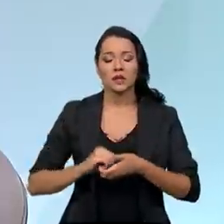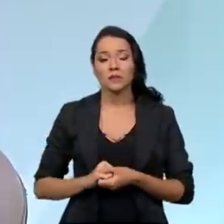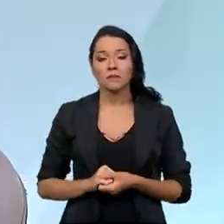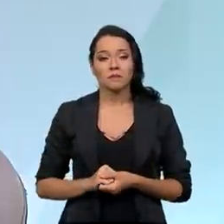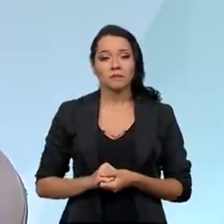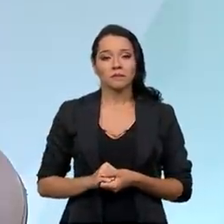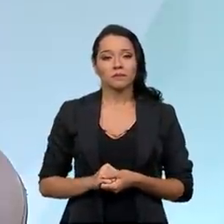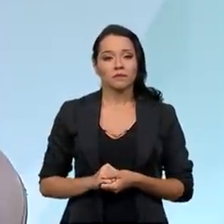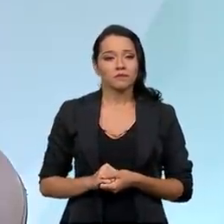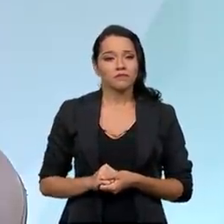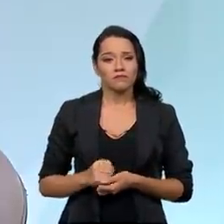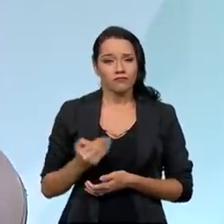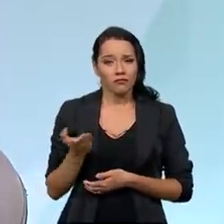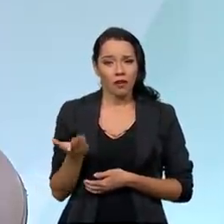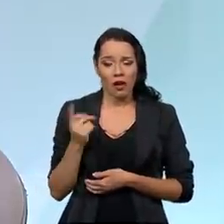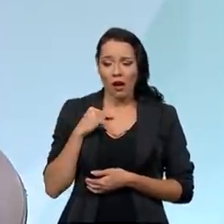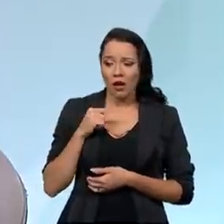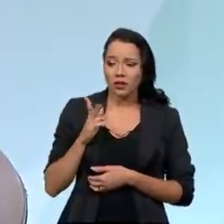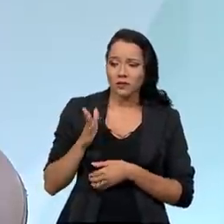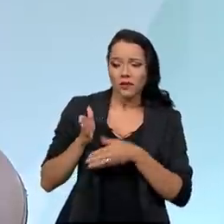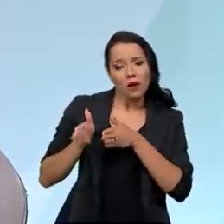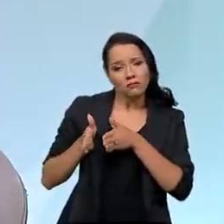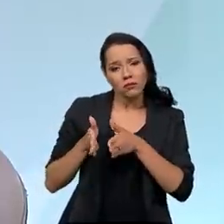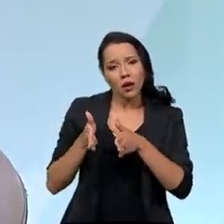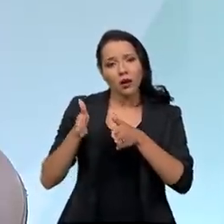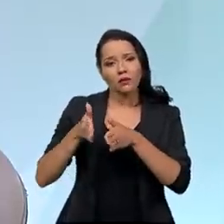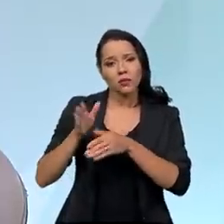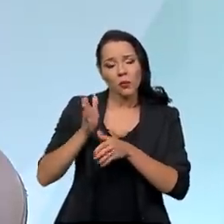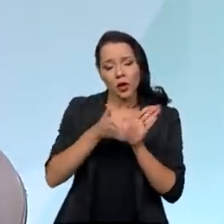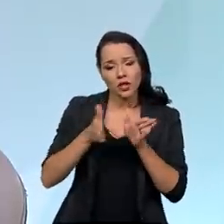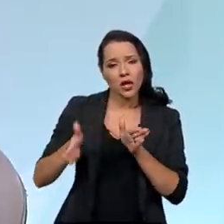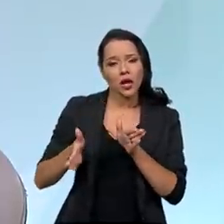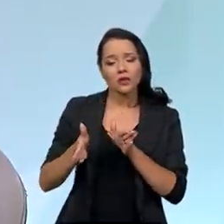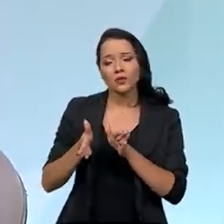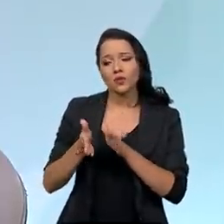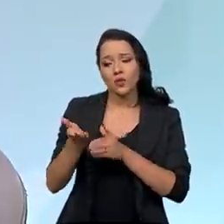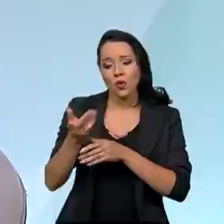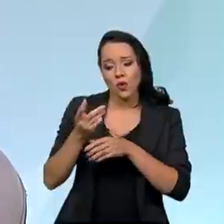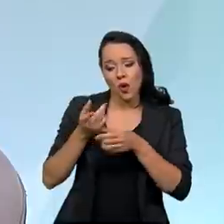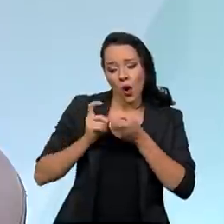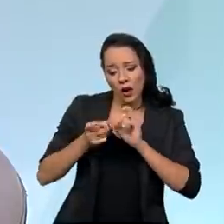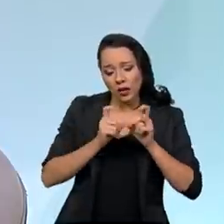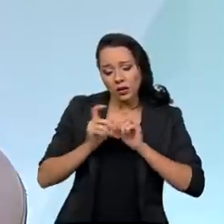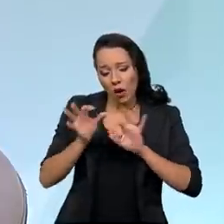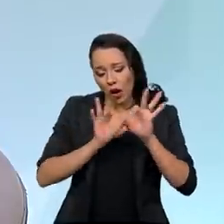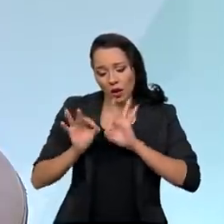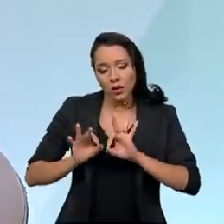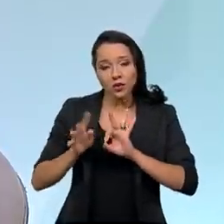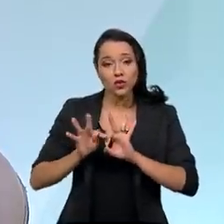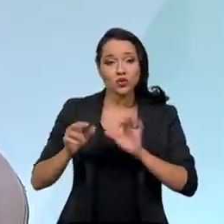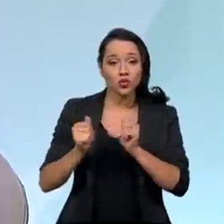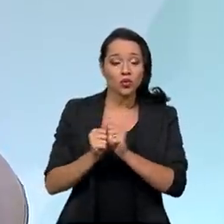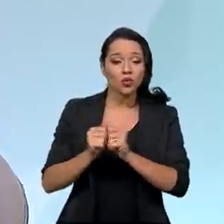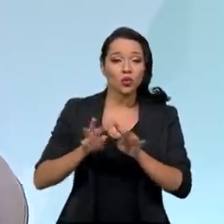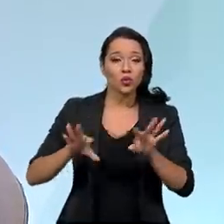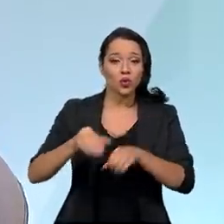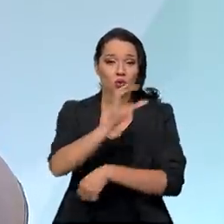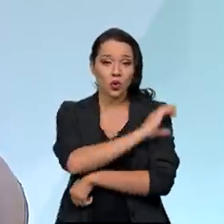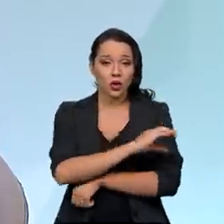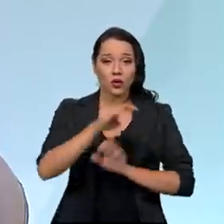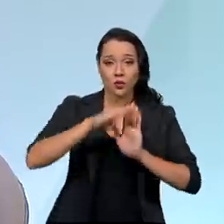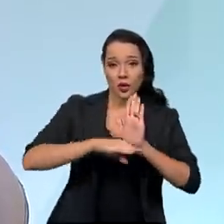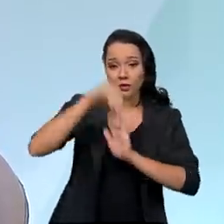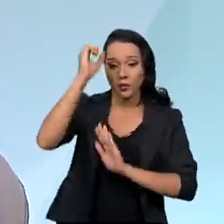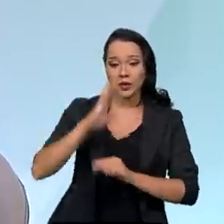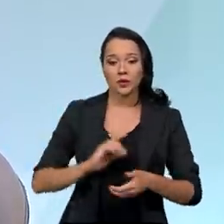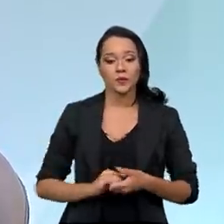eles conduzem esse processo em colaboração com todos os coordenadores dos programas do país, e